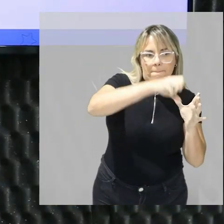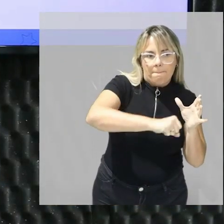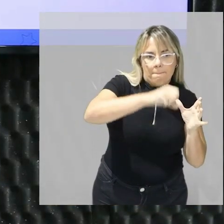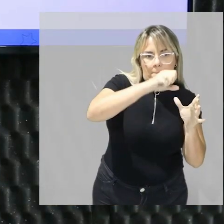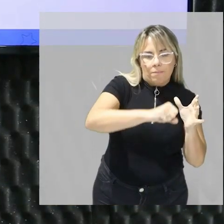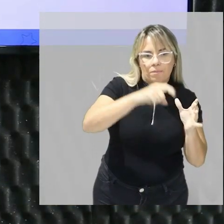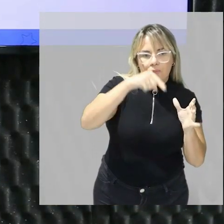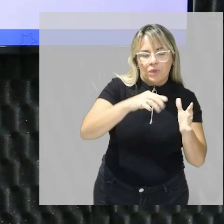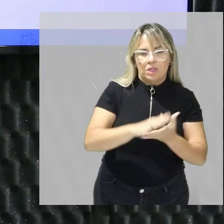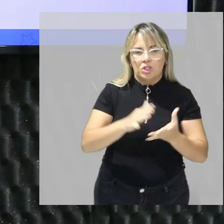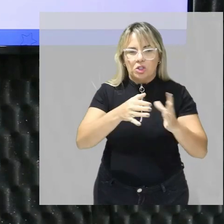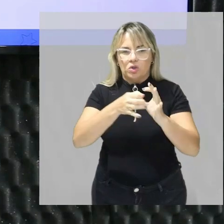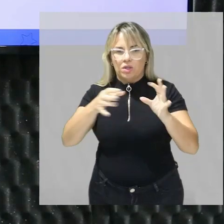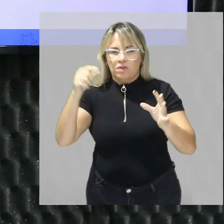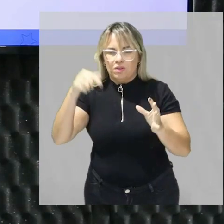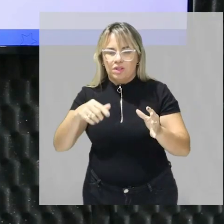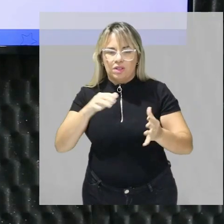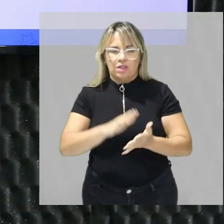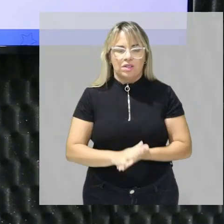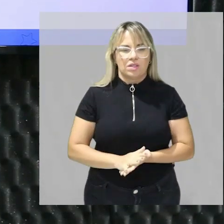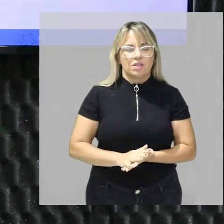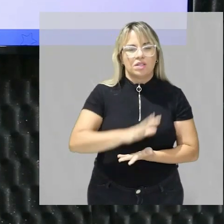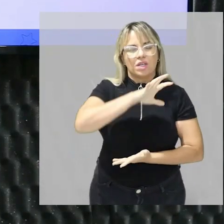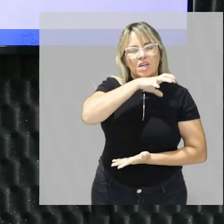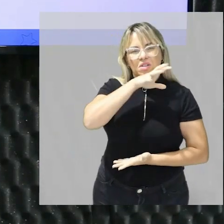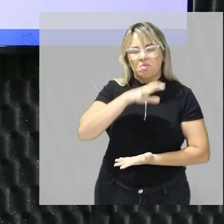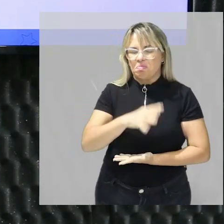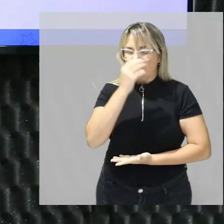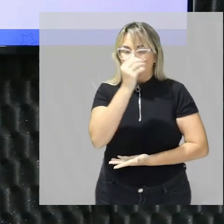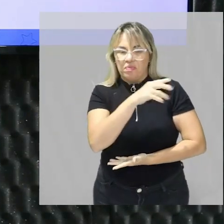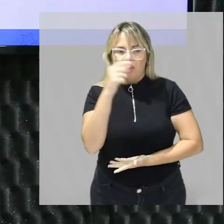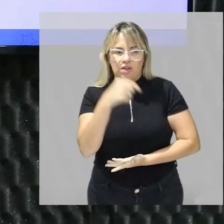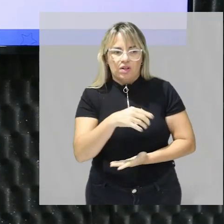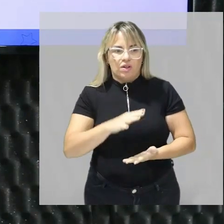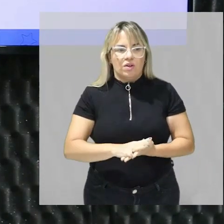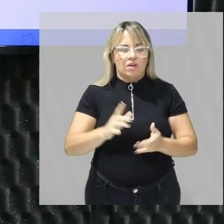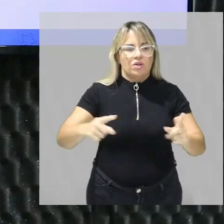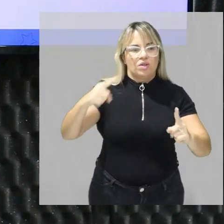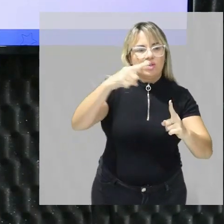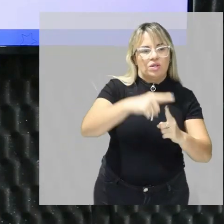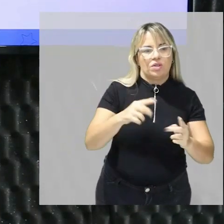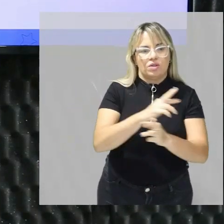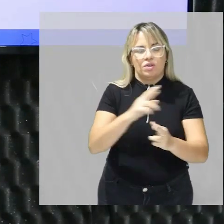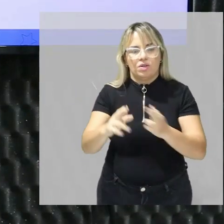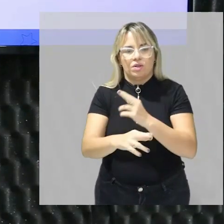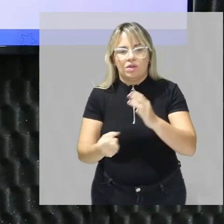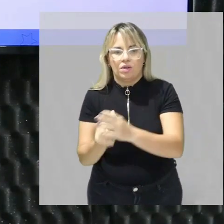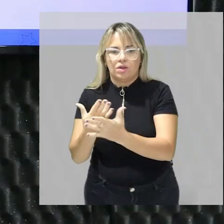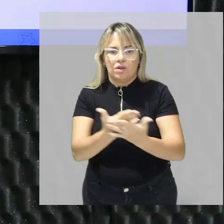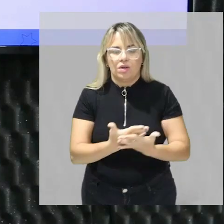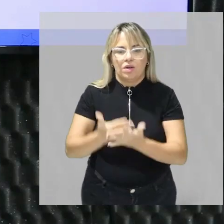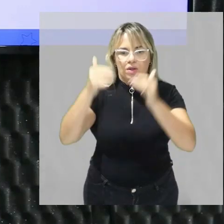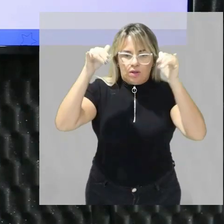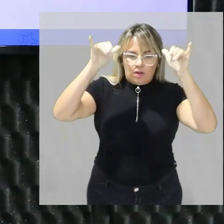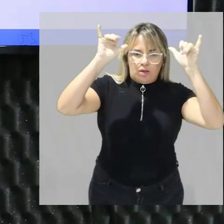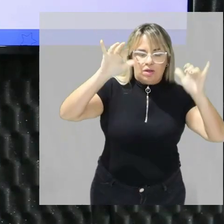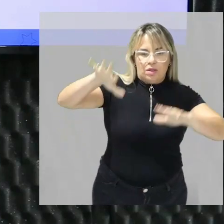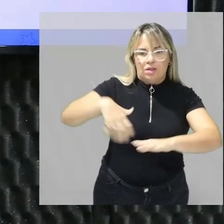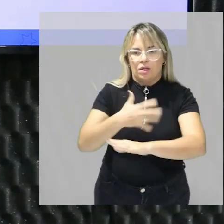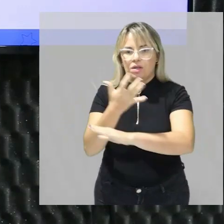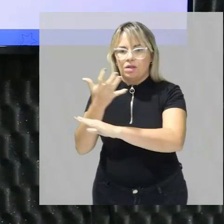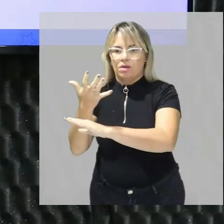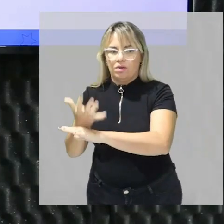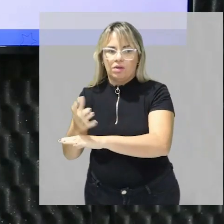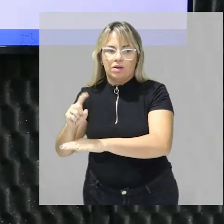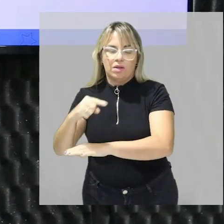hóspedes indesejáveis. Os tipos de relações ecológicas entre os búfalos e as plantas, de um lado,